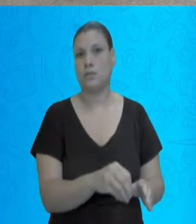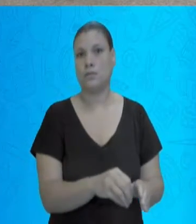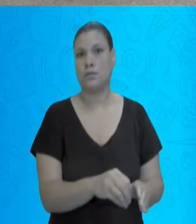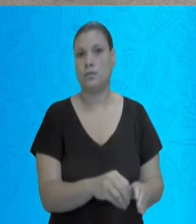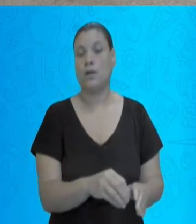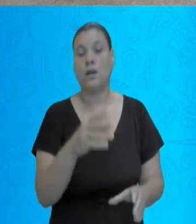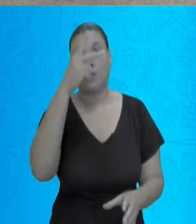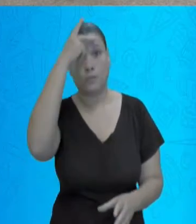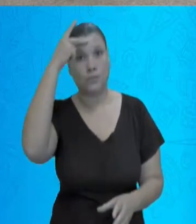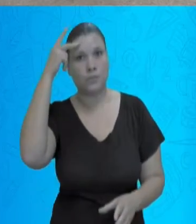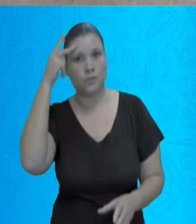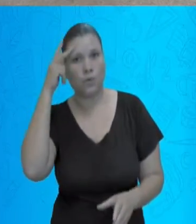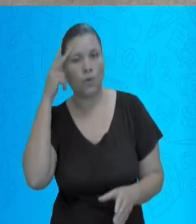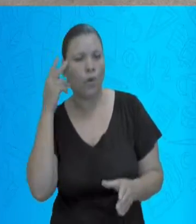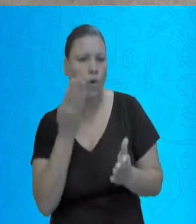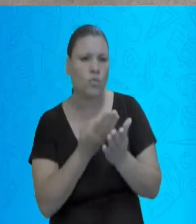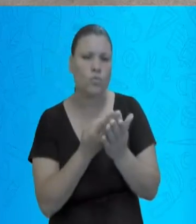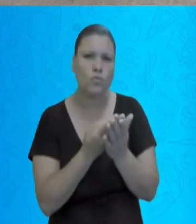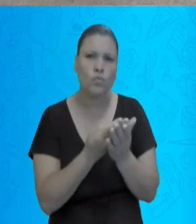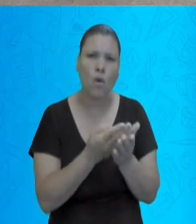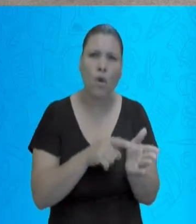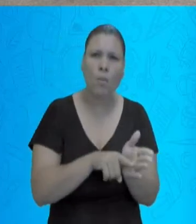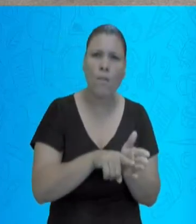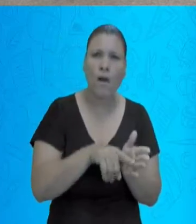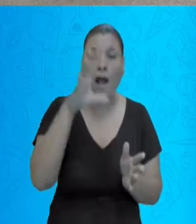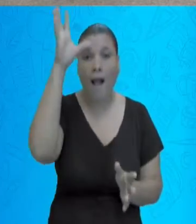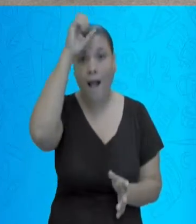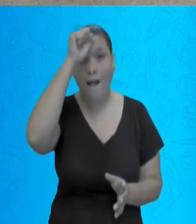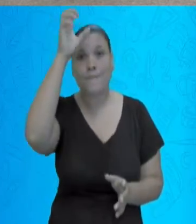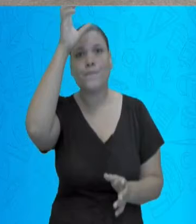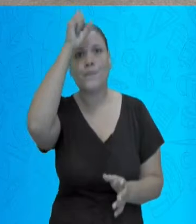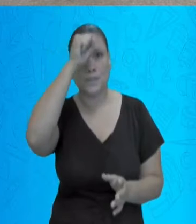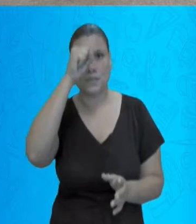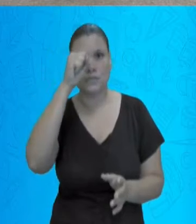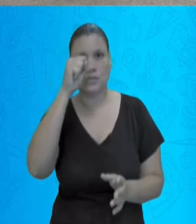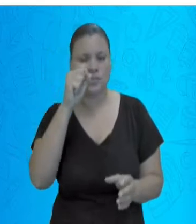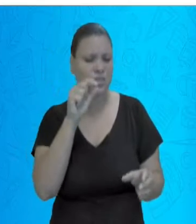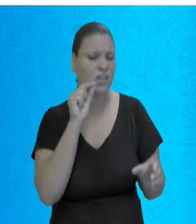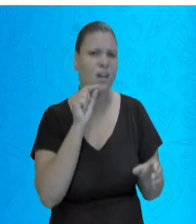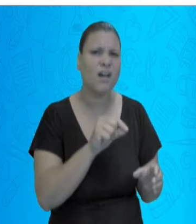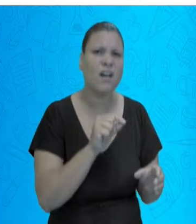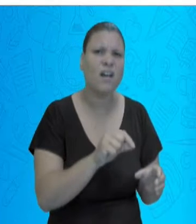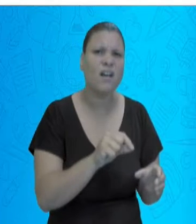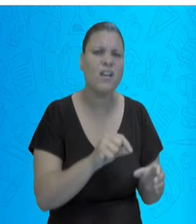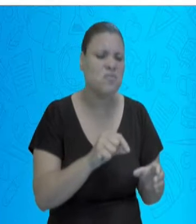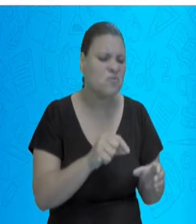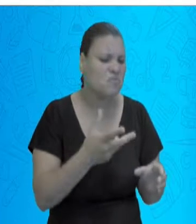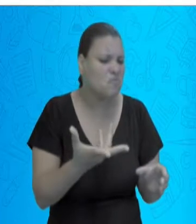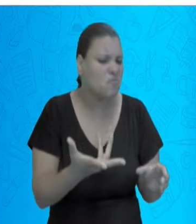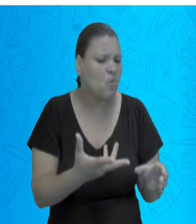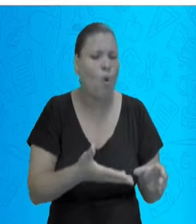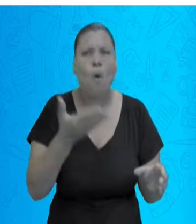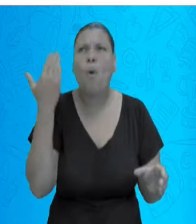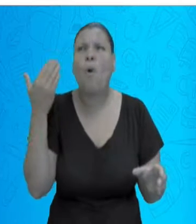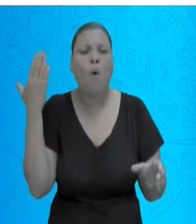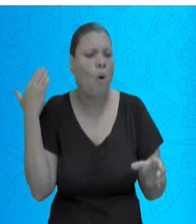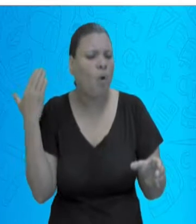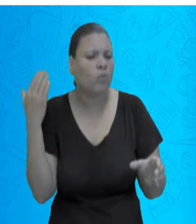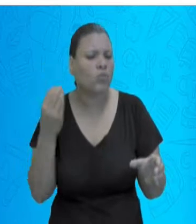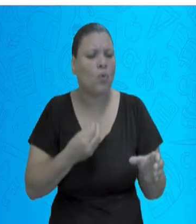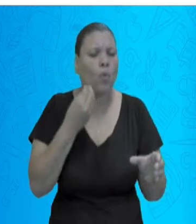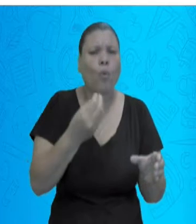aí, podia ter de tudo. Tinham pessoas que colecionavam fósseis, outros insetos,